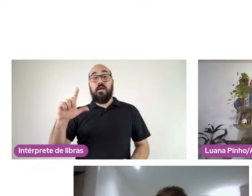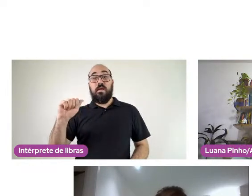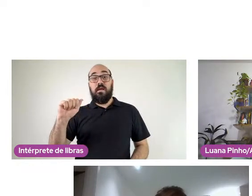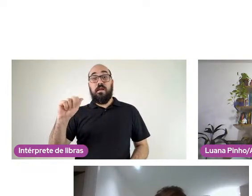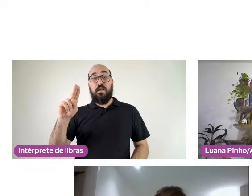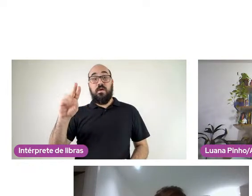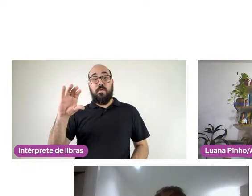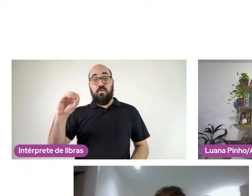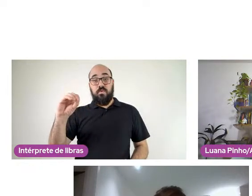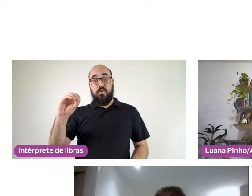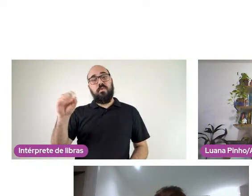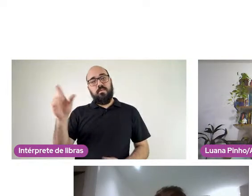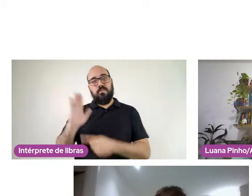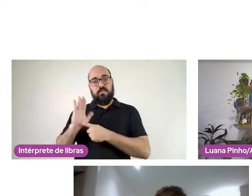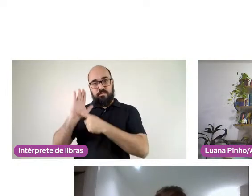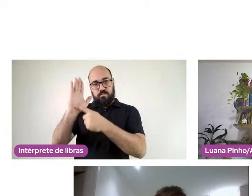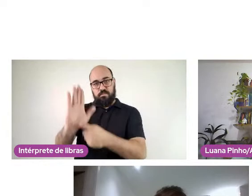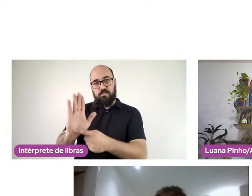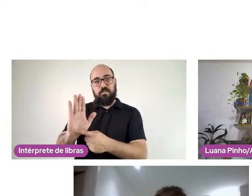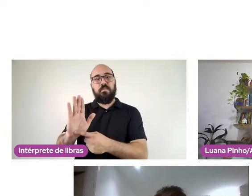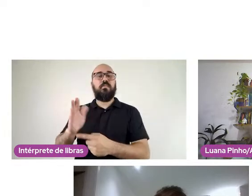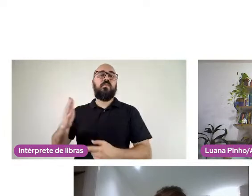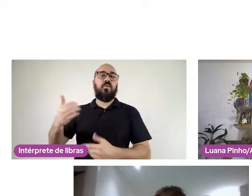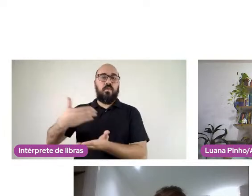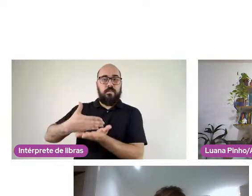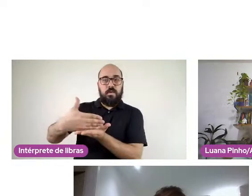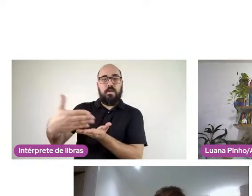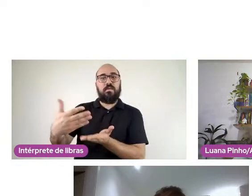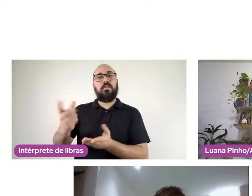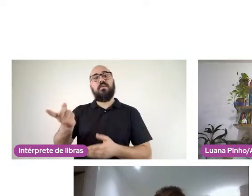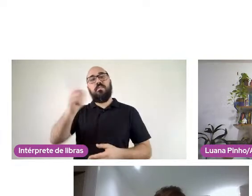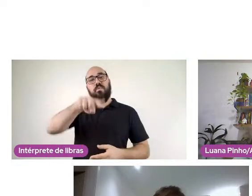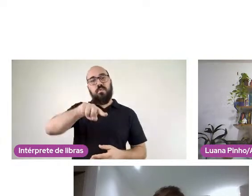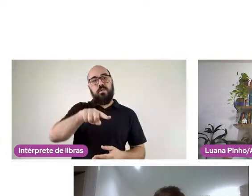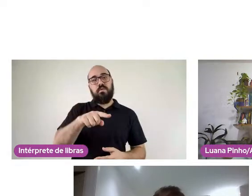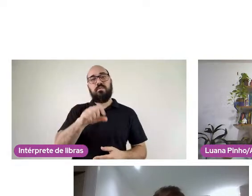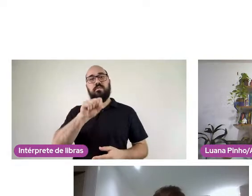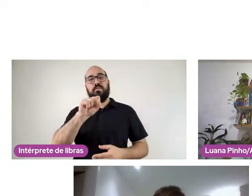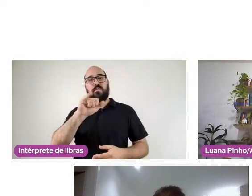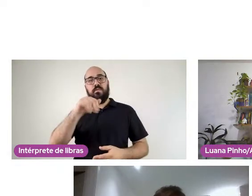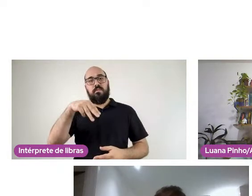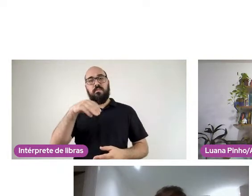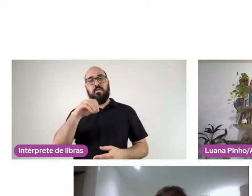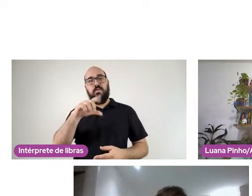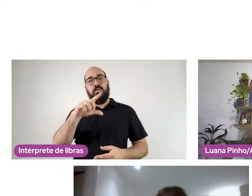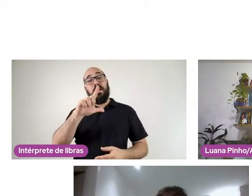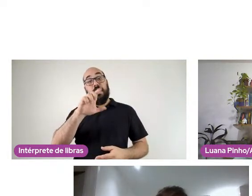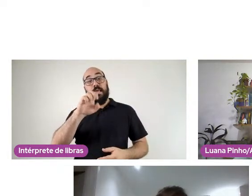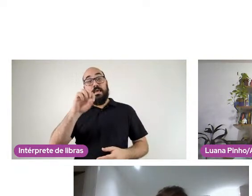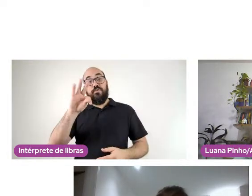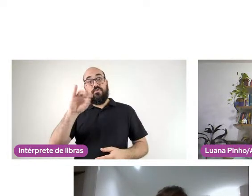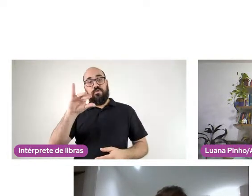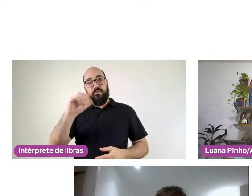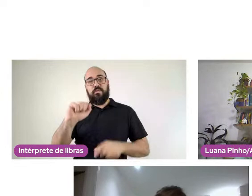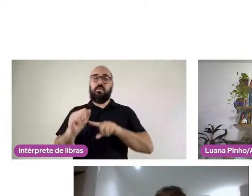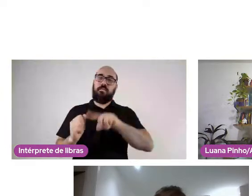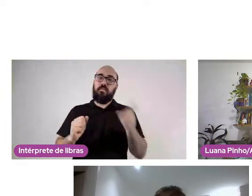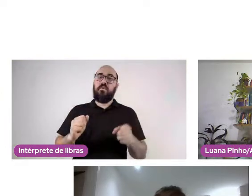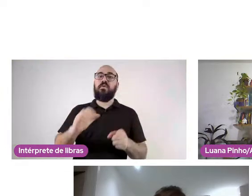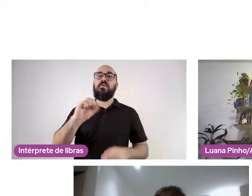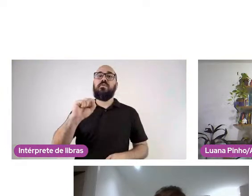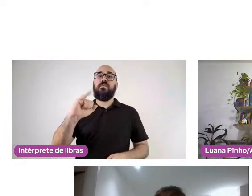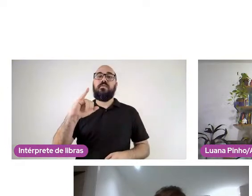subir. Depois a gente passa para a Letícia, para a Simone, e no final abrimos para perguntas, né, numa mesa de conversa. Obrigada a